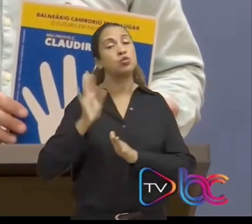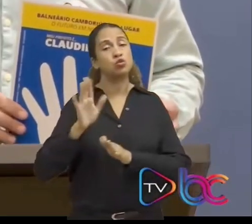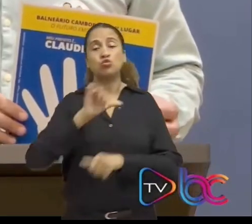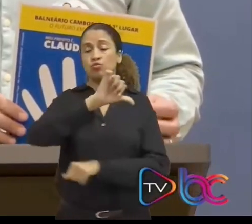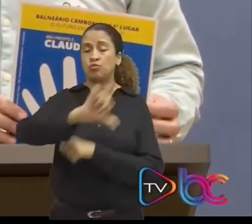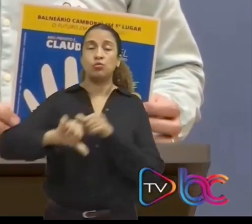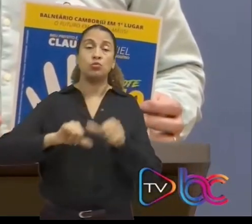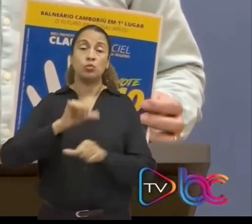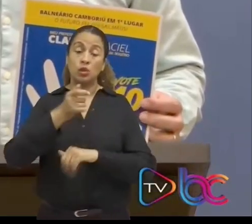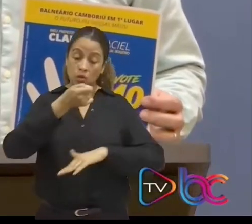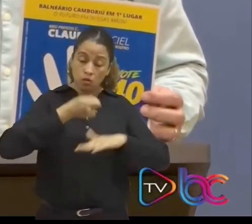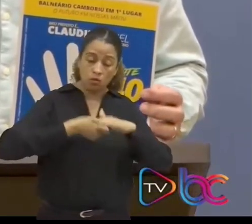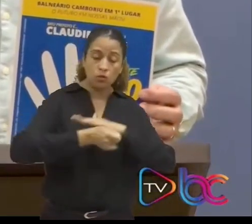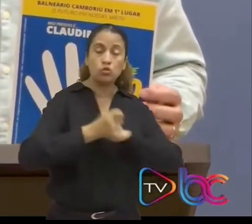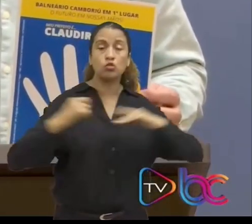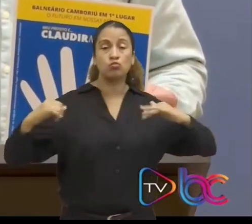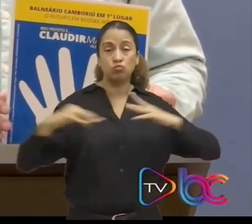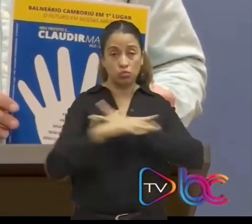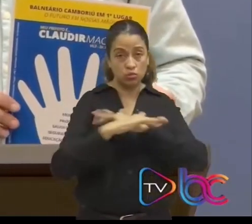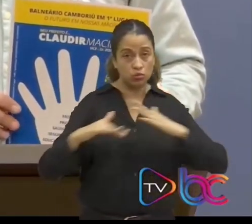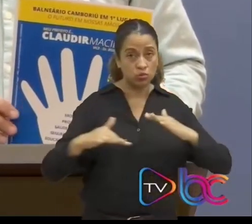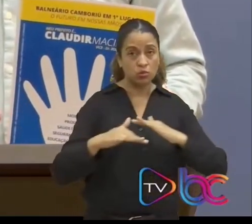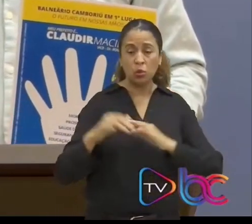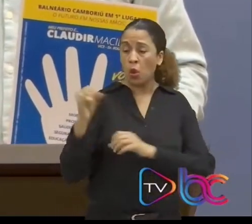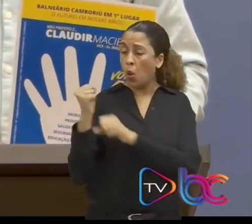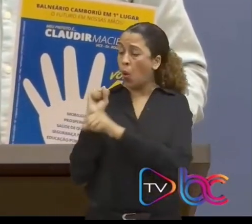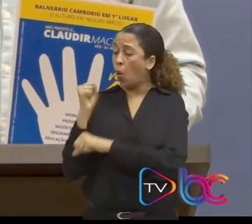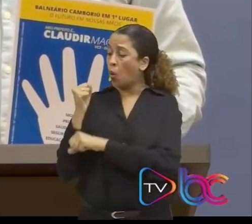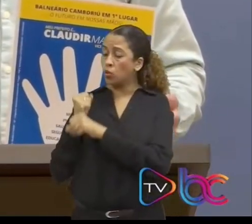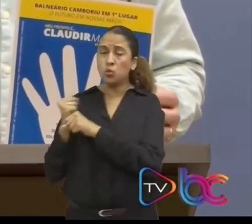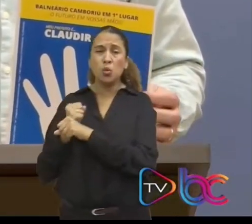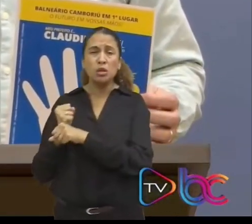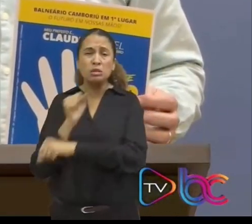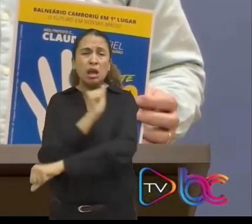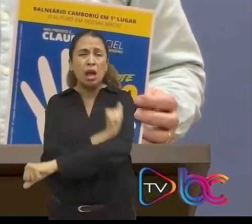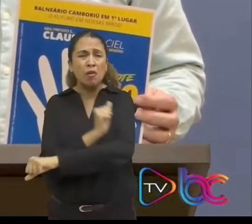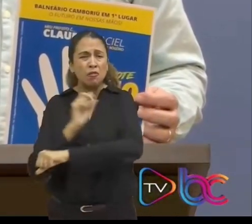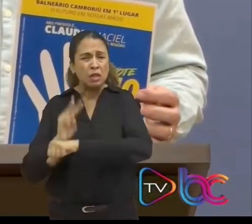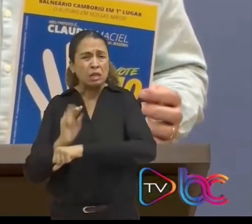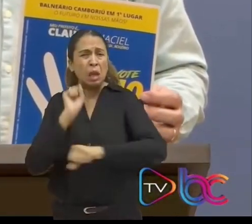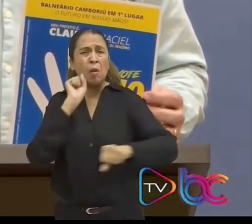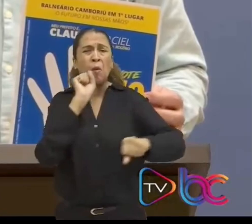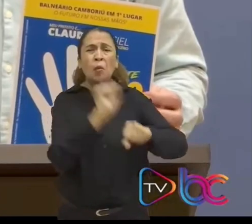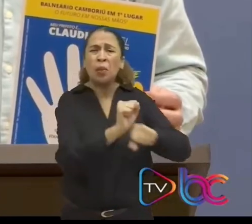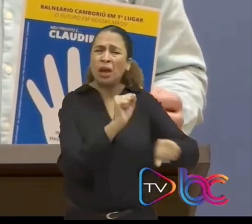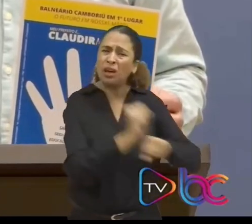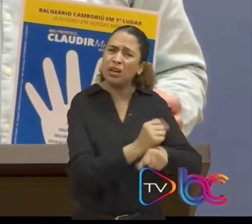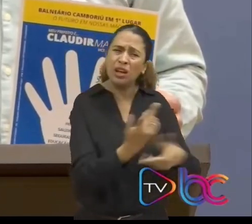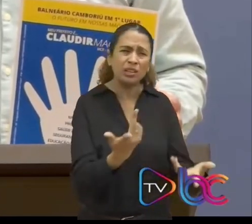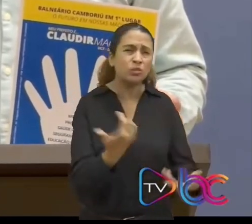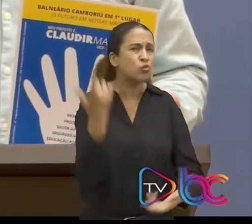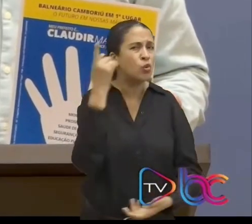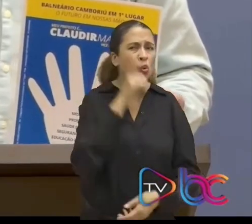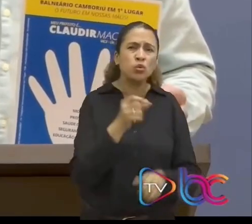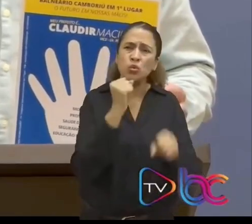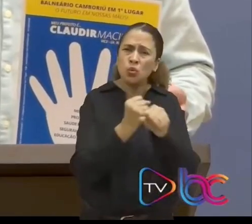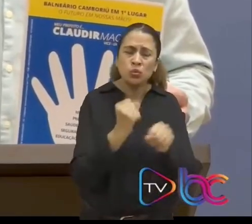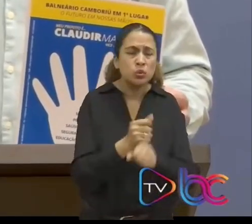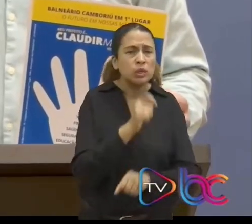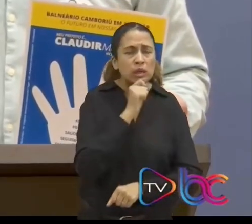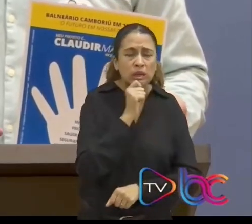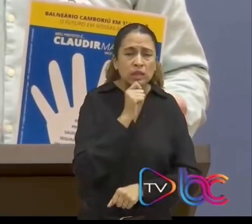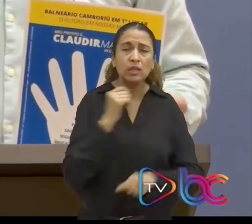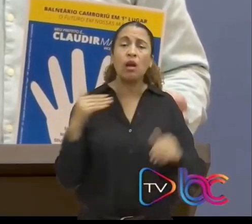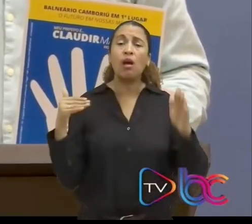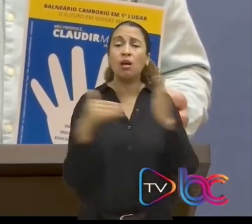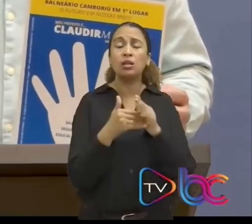que investir na mobilidade. Mais de 8 anos a obra da Martin Luther parada, não foi feita a ligação até o Ariribá, não foi